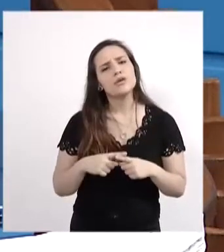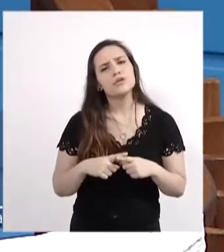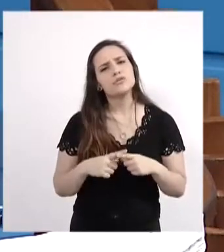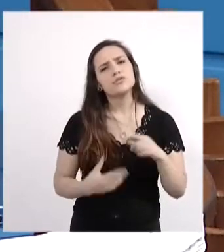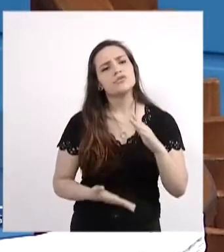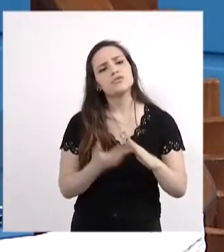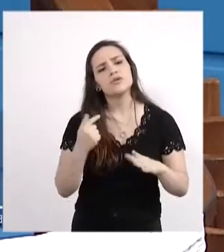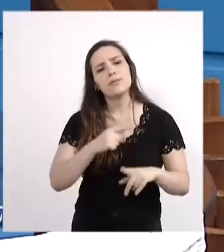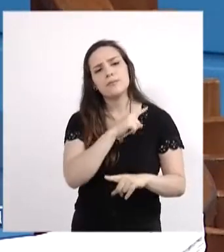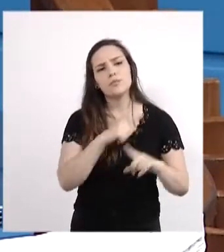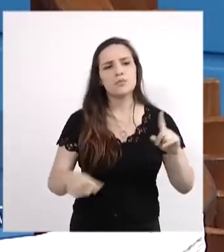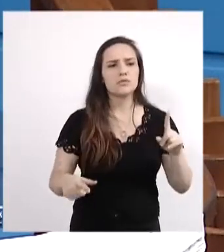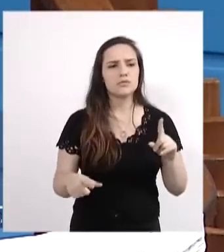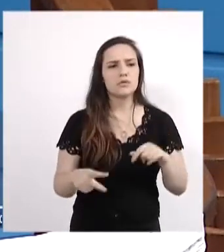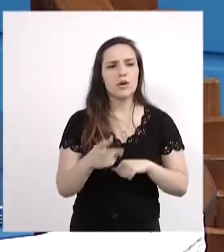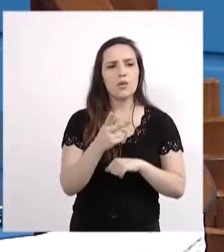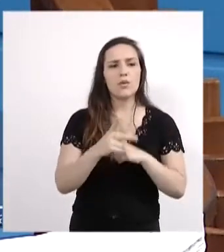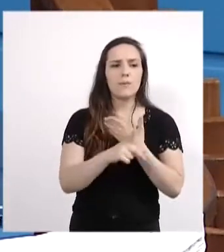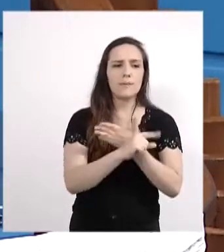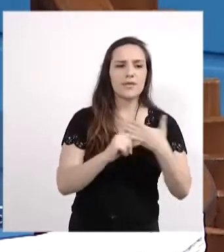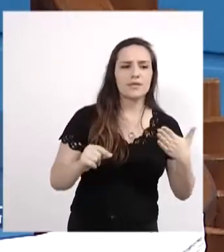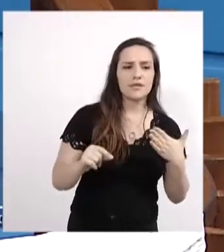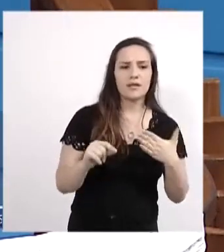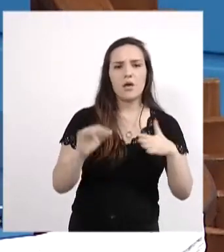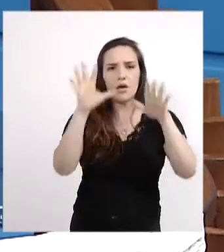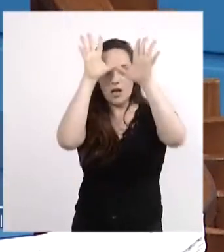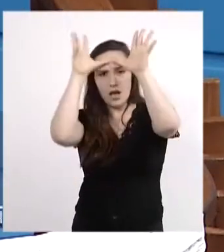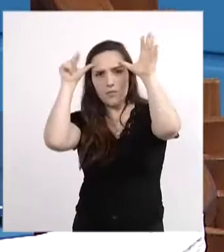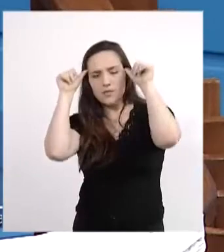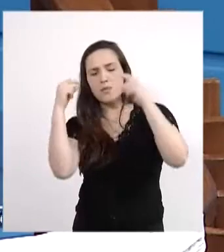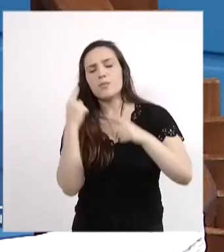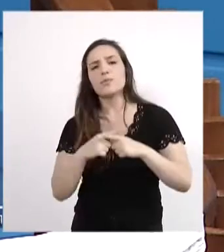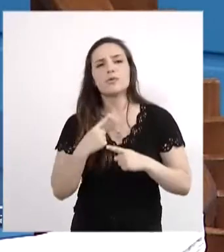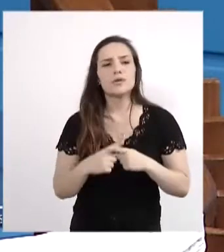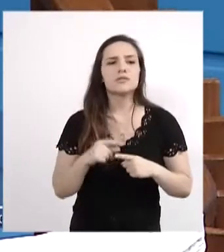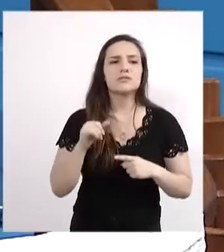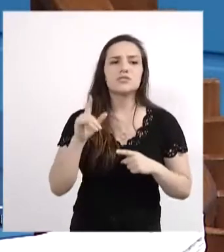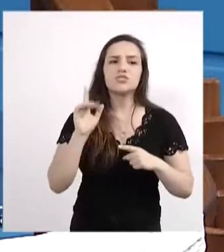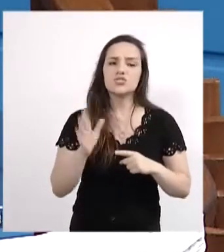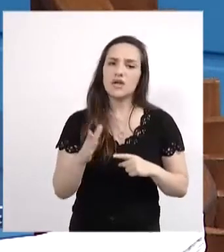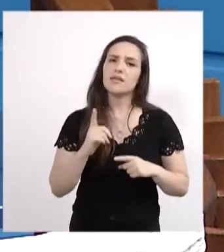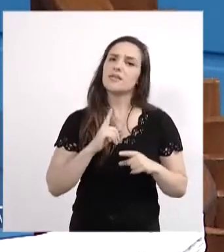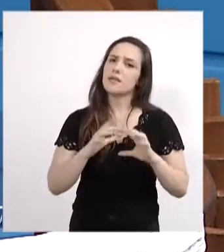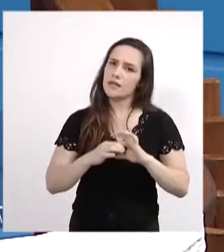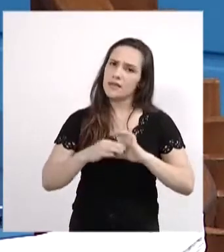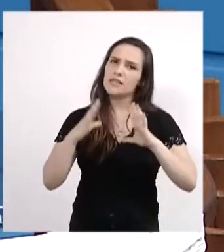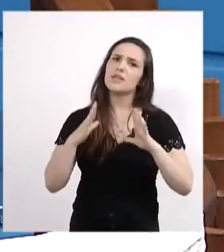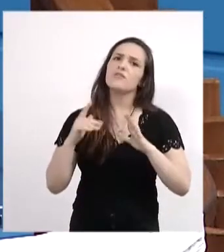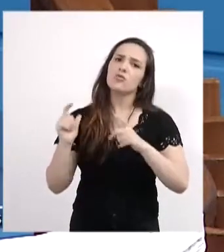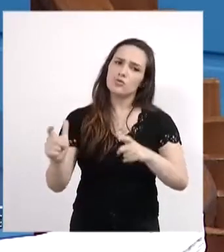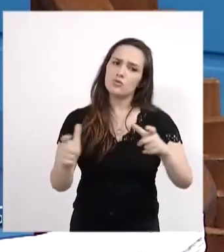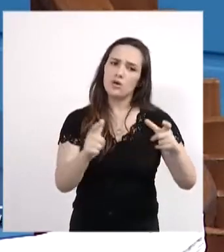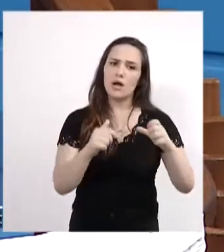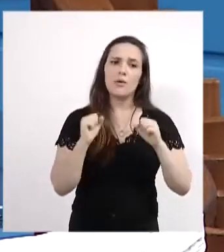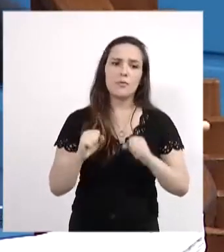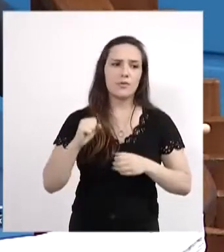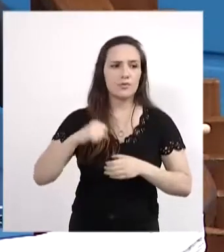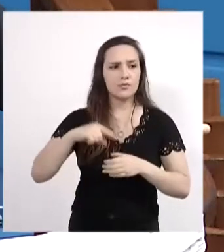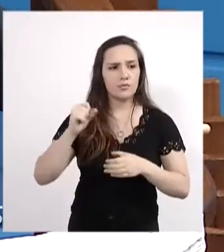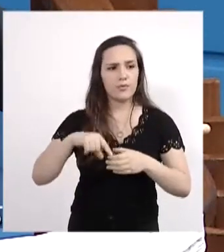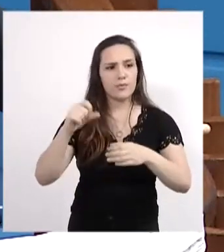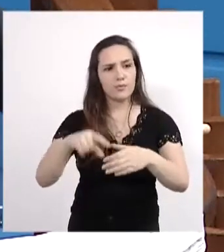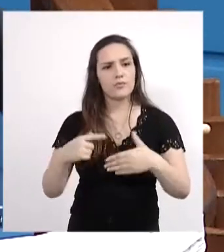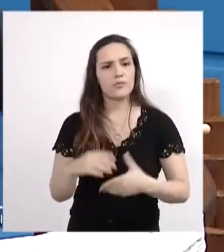e da Amazônia, sendo que ainda tem toda essa área livre para plantio de cana-de-açúcar no Brasil